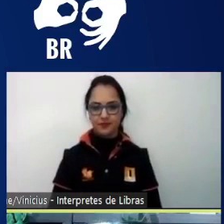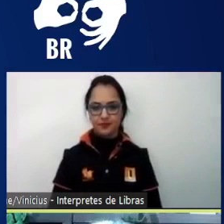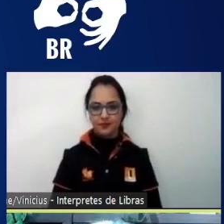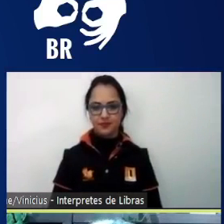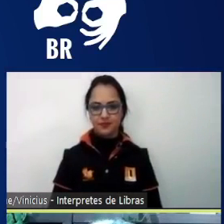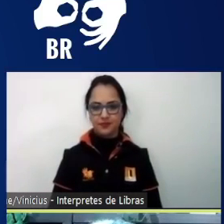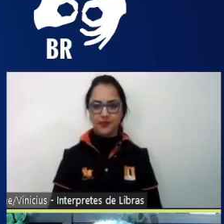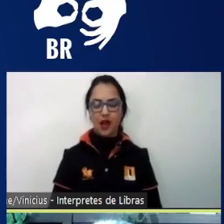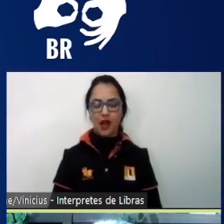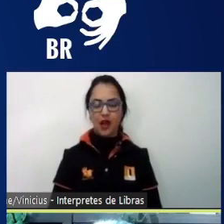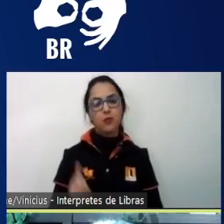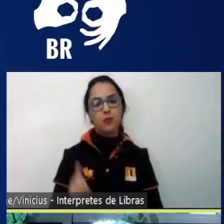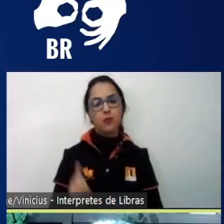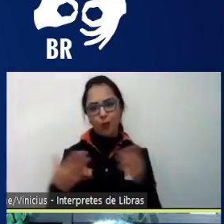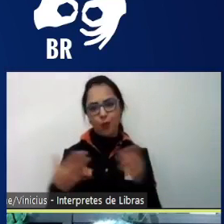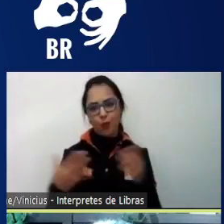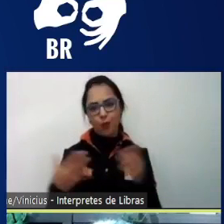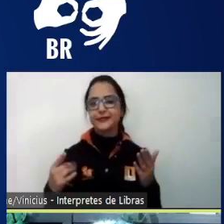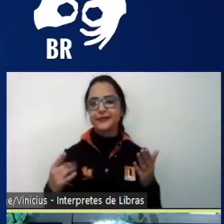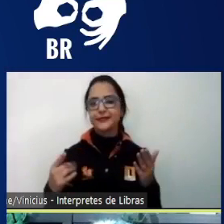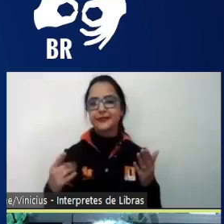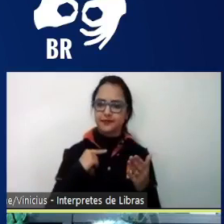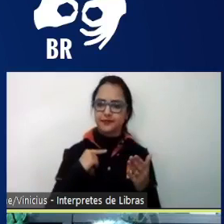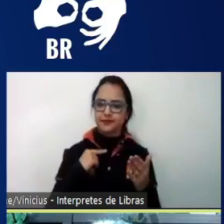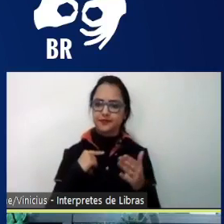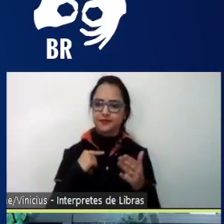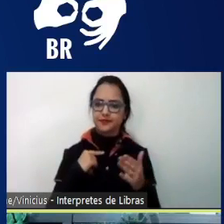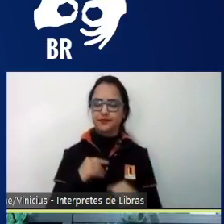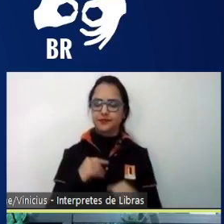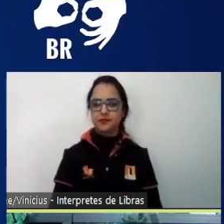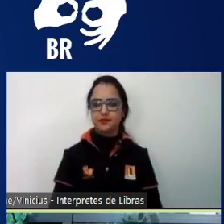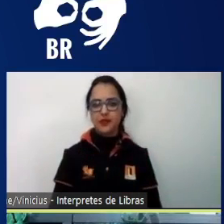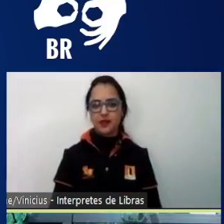um momento na sociedade onde nós somos